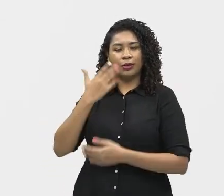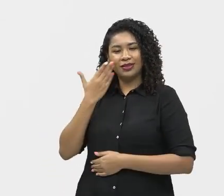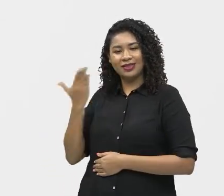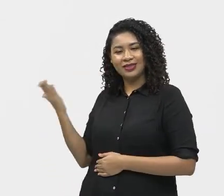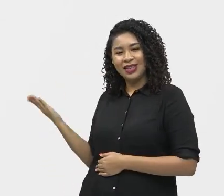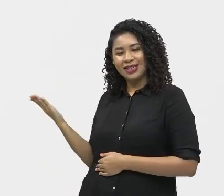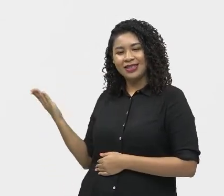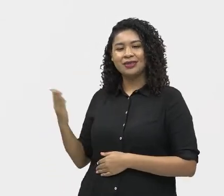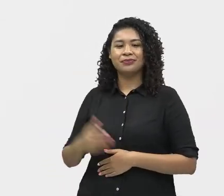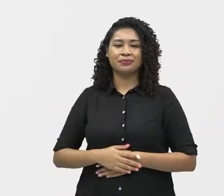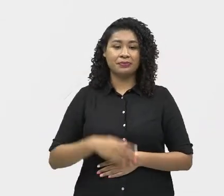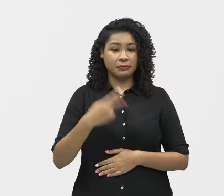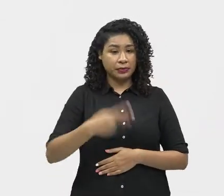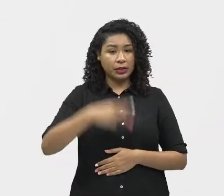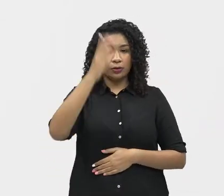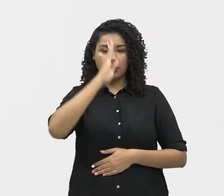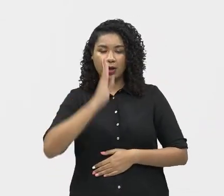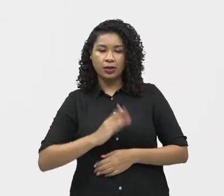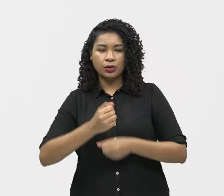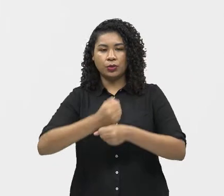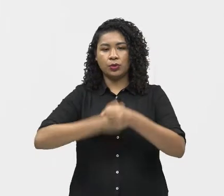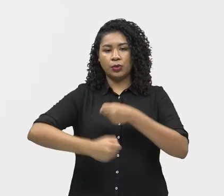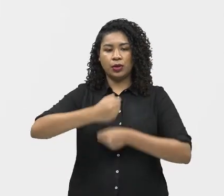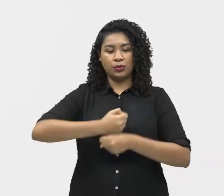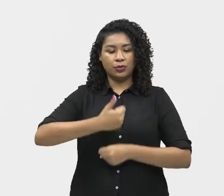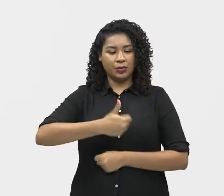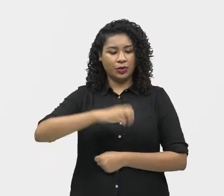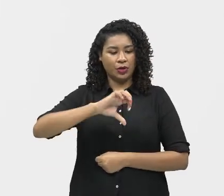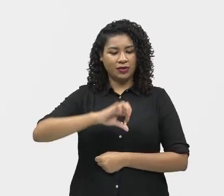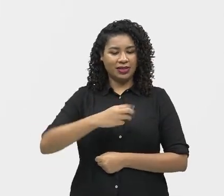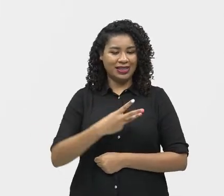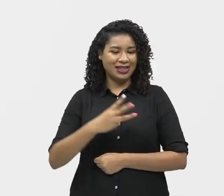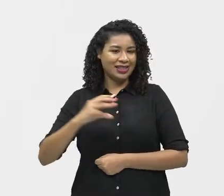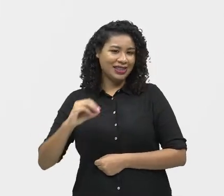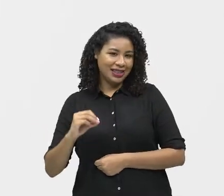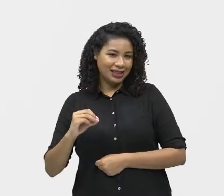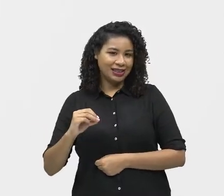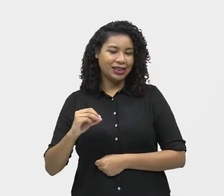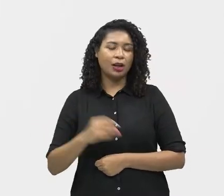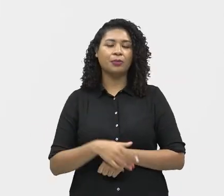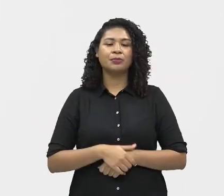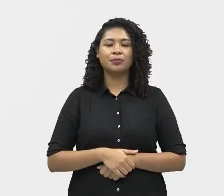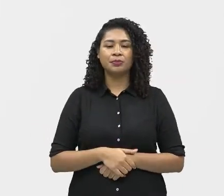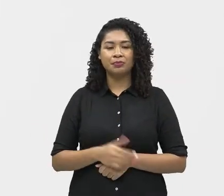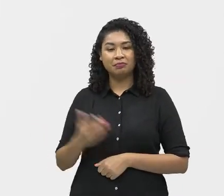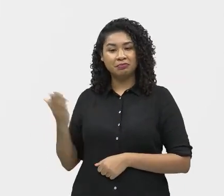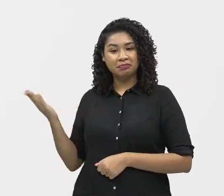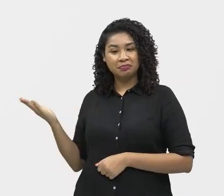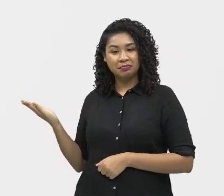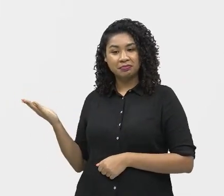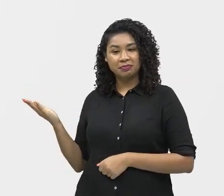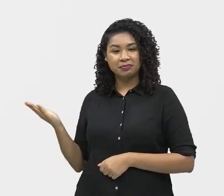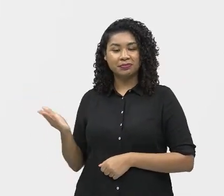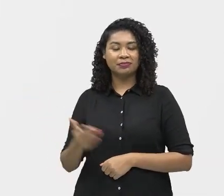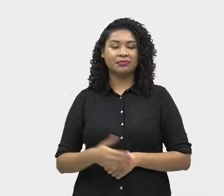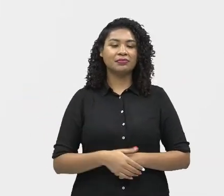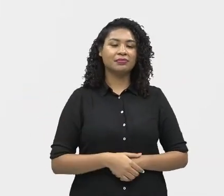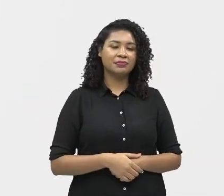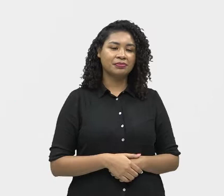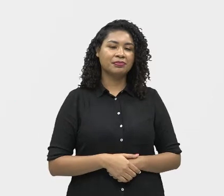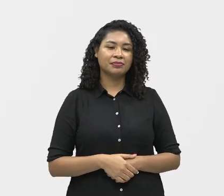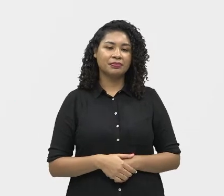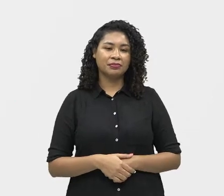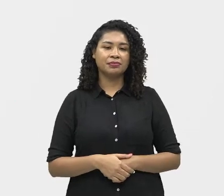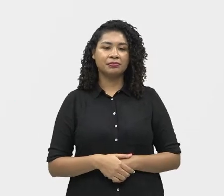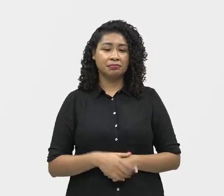Brasil em 1930 por renomados bailarinos. Então, a dança clássica, ela foi introduzida